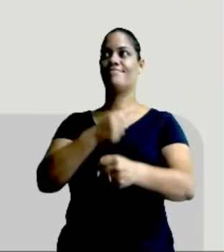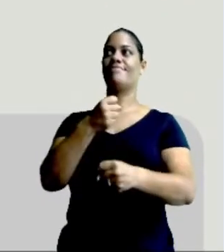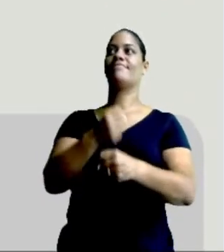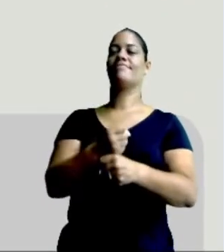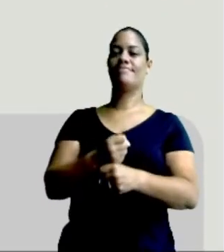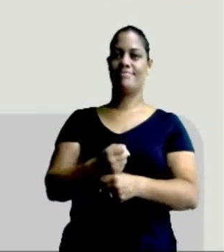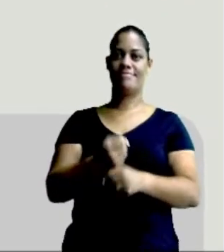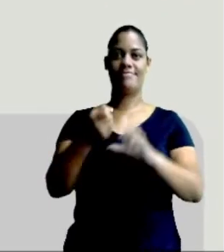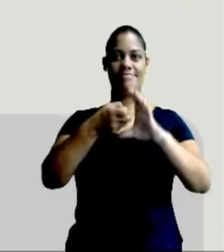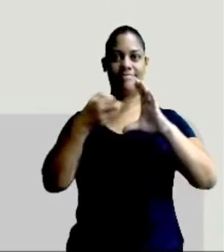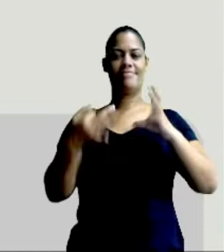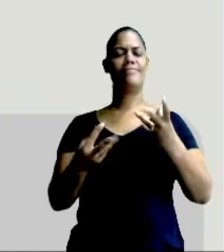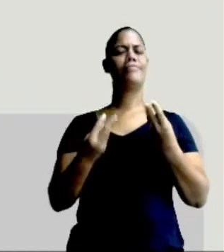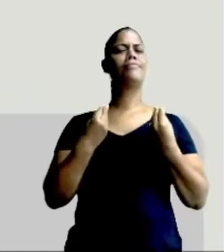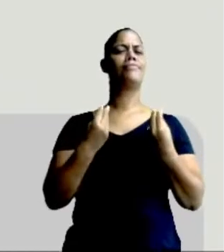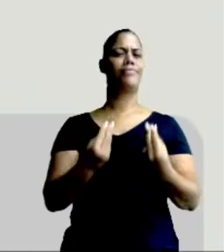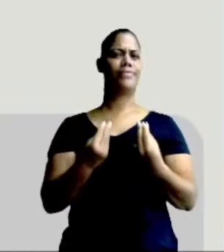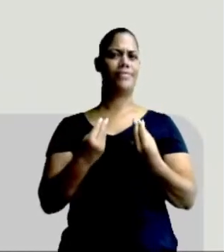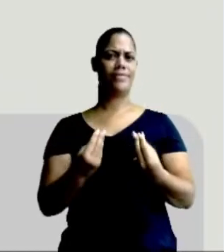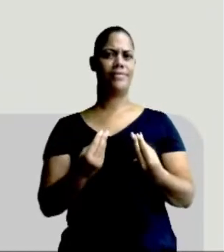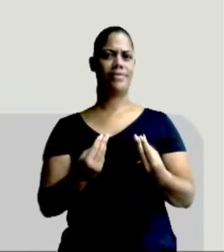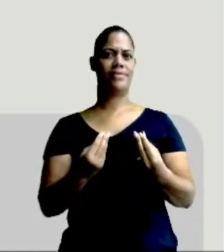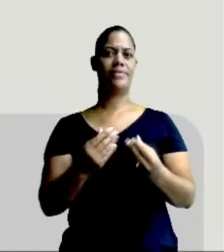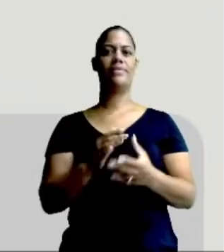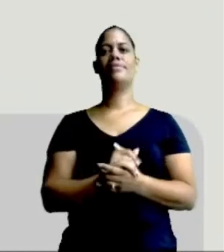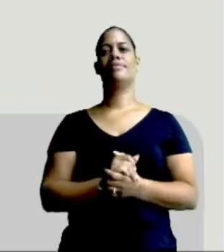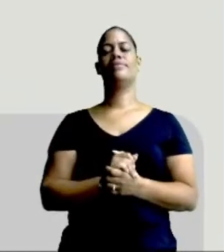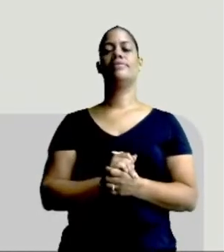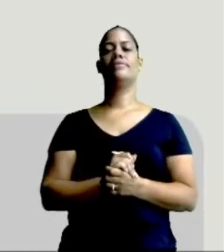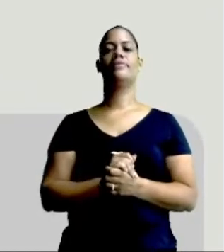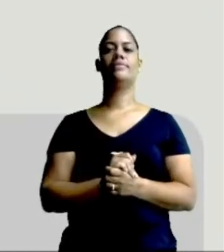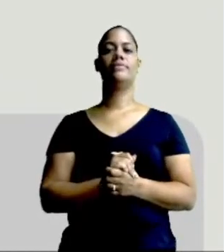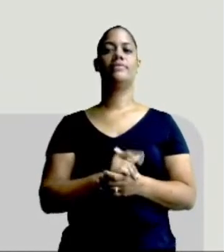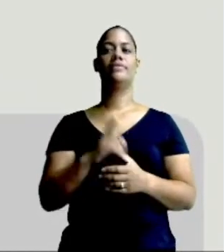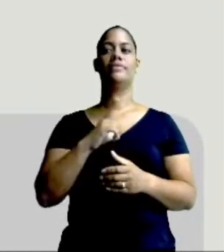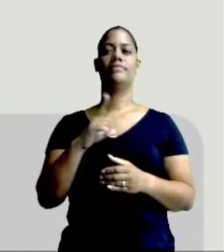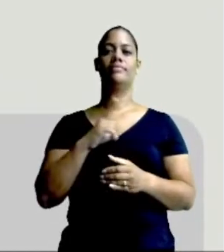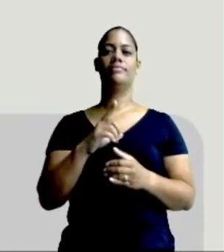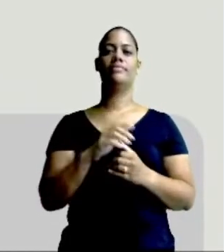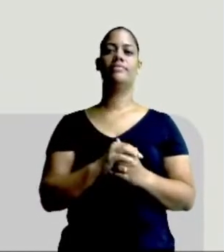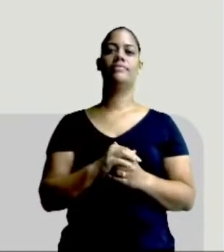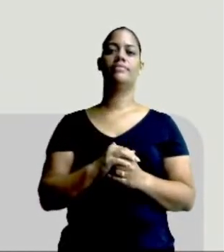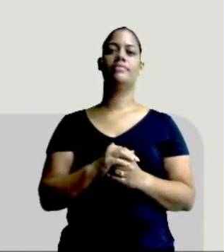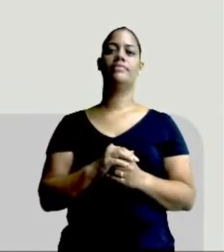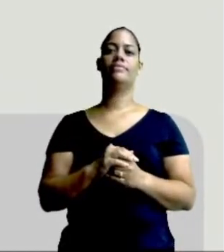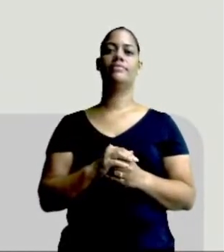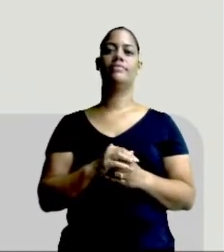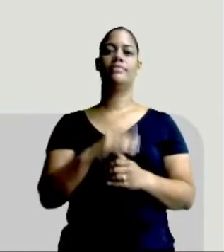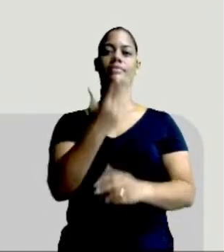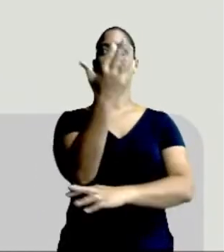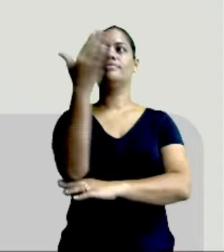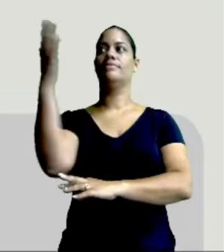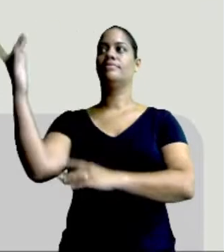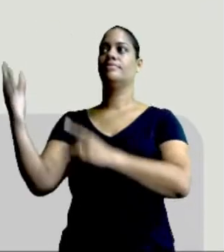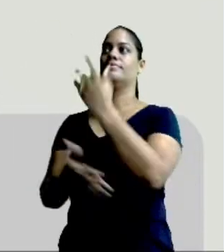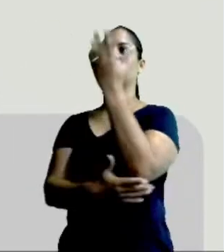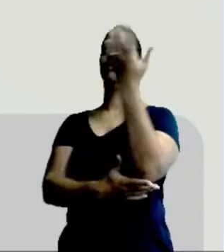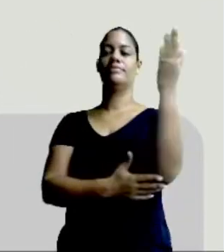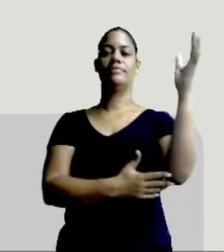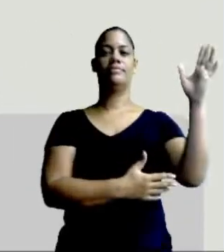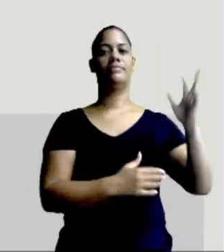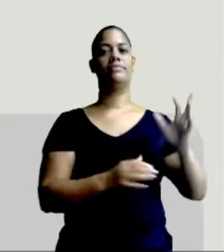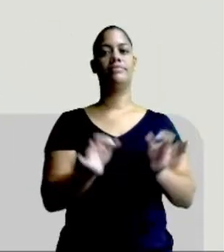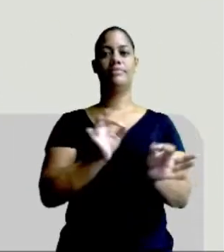são essa vegetação. E aí, para a vegetação do clima subtropical úmido, eu vou ter a Mata Atlântica, que é